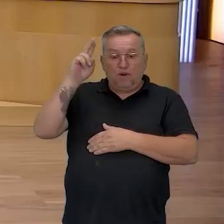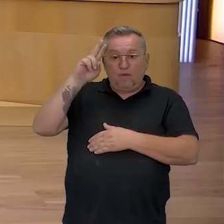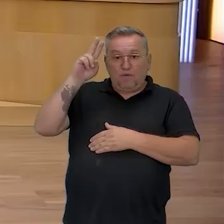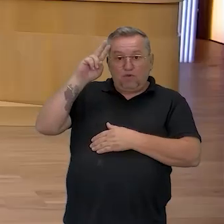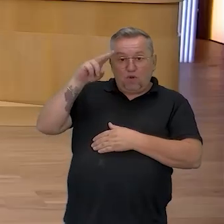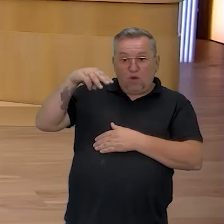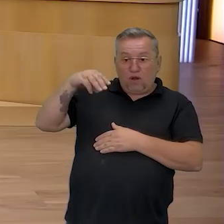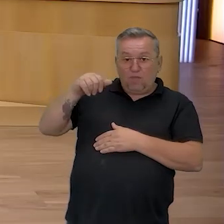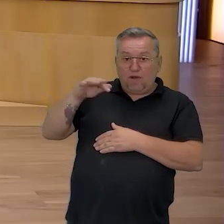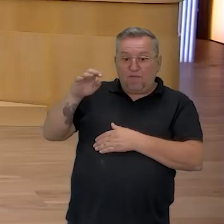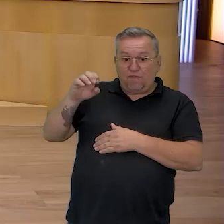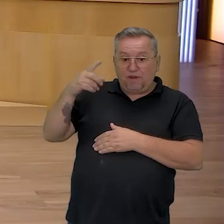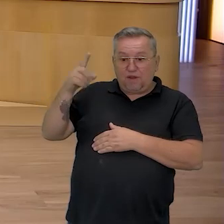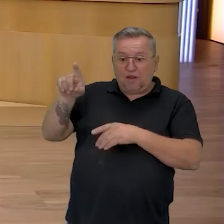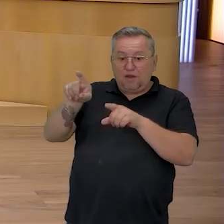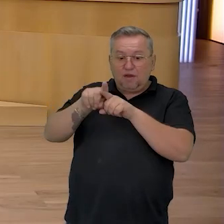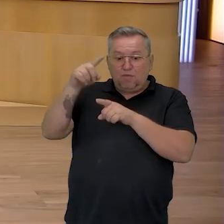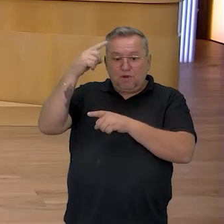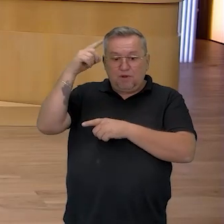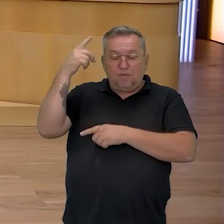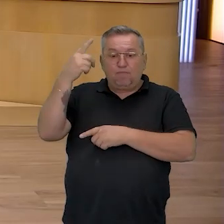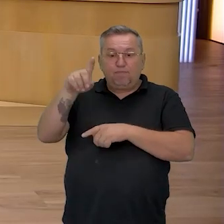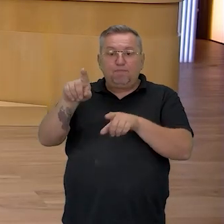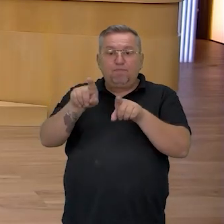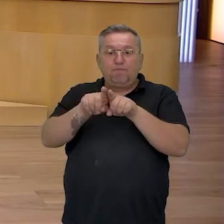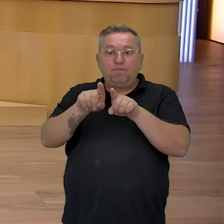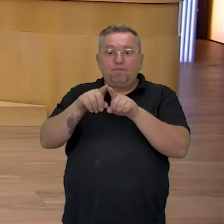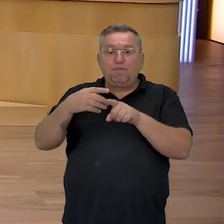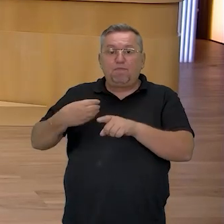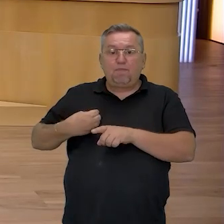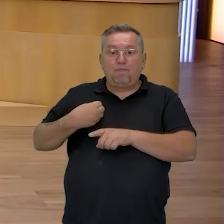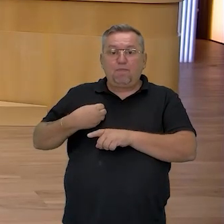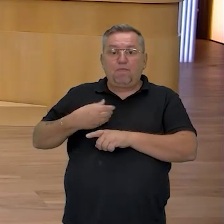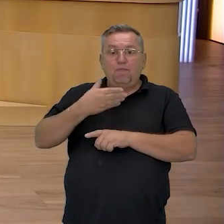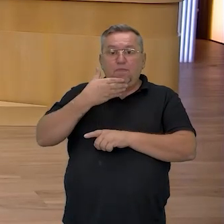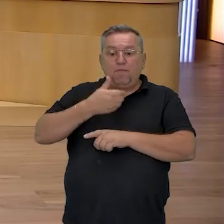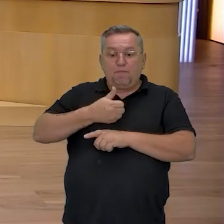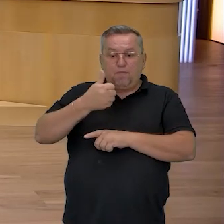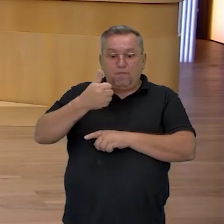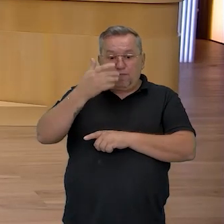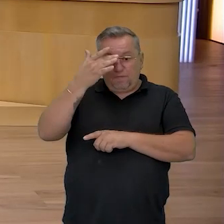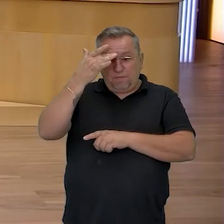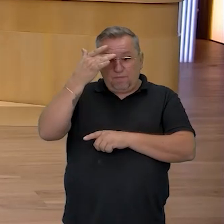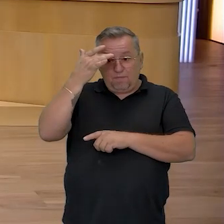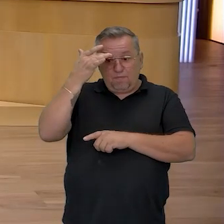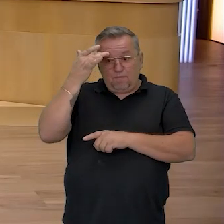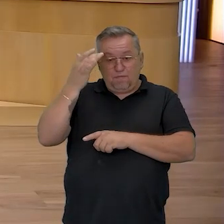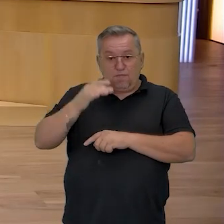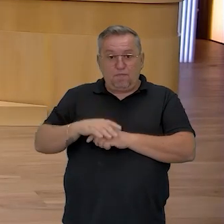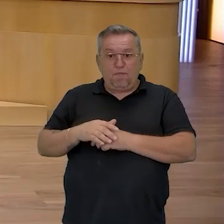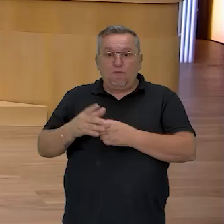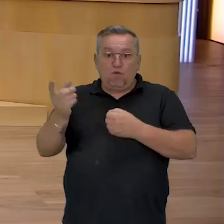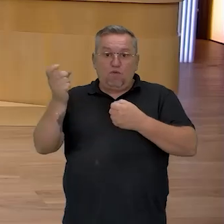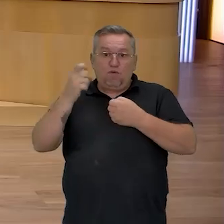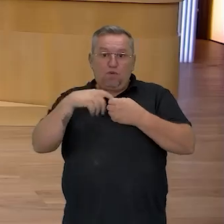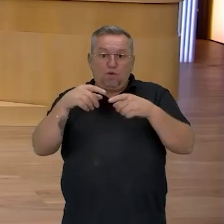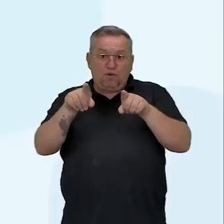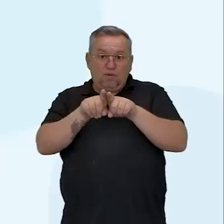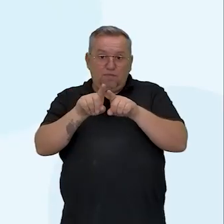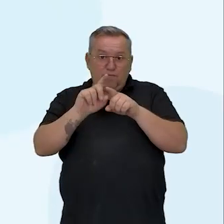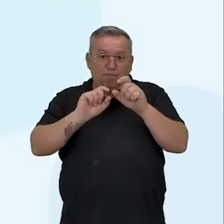a Mafê falou dela, você está pensando na sua, a vida melhorou. Vamos lá, botando no LED o